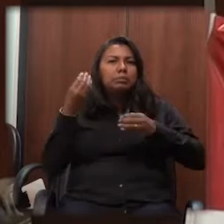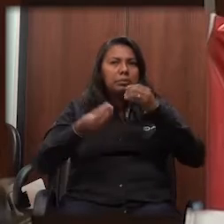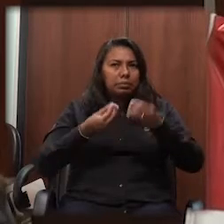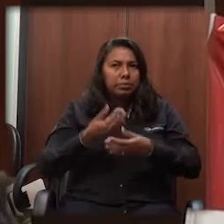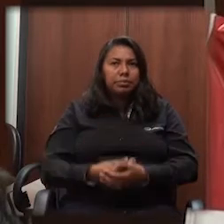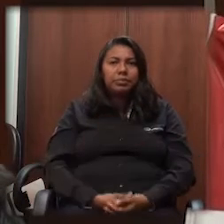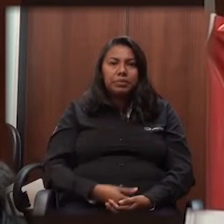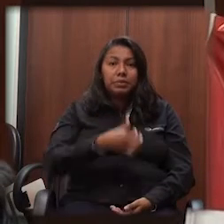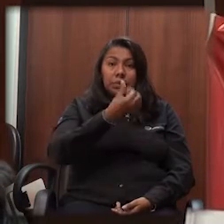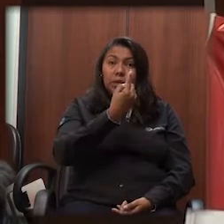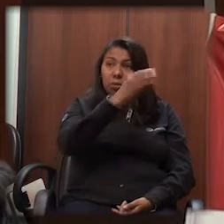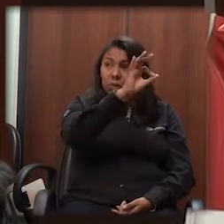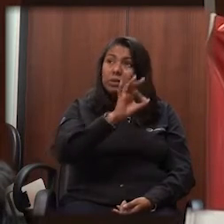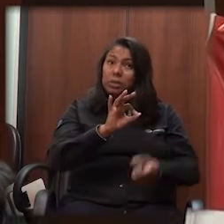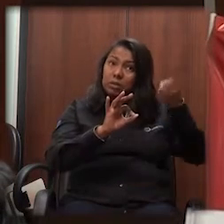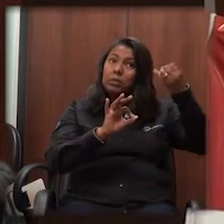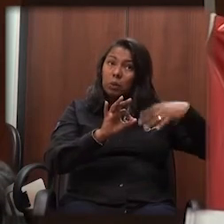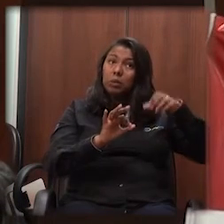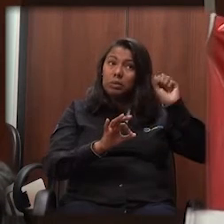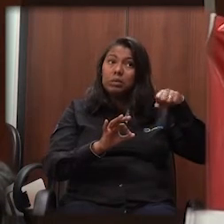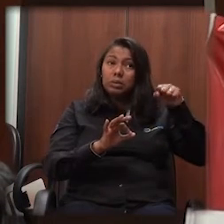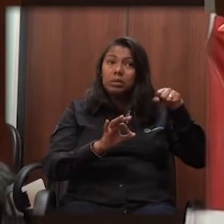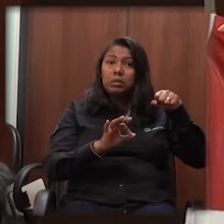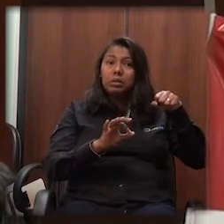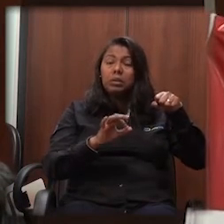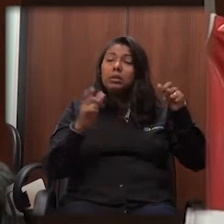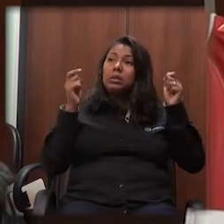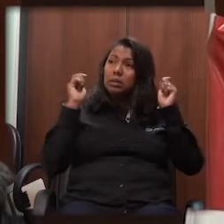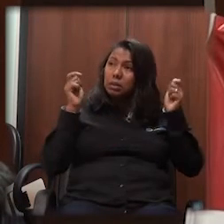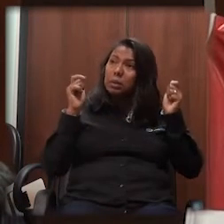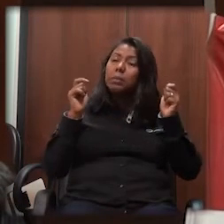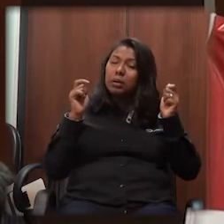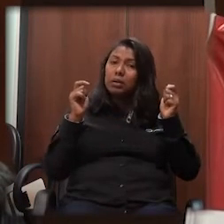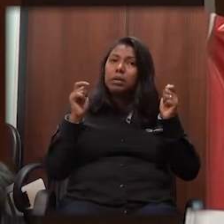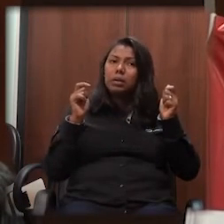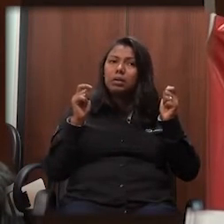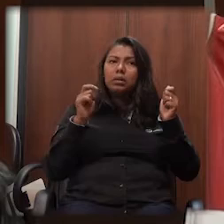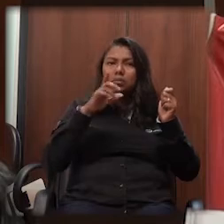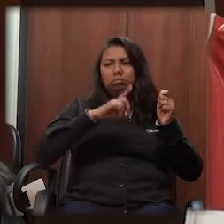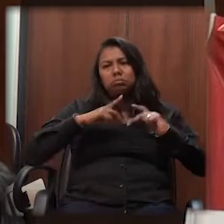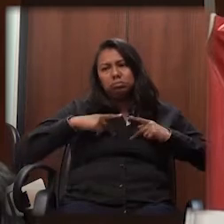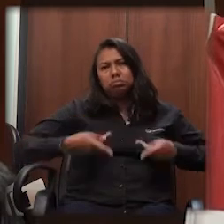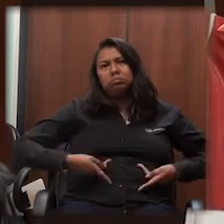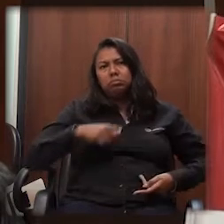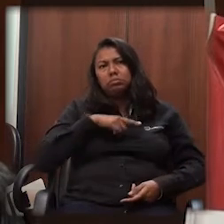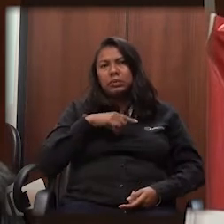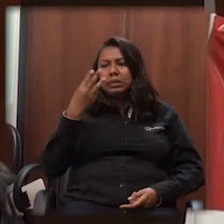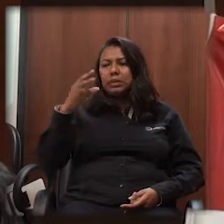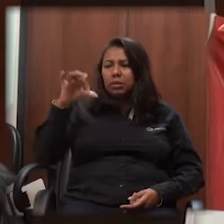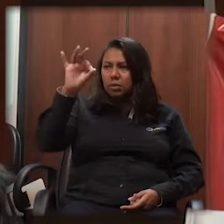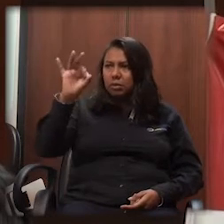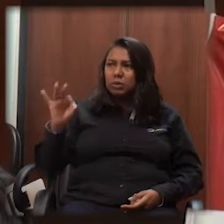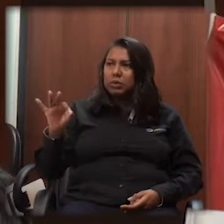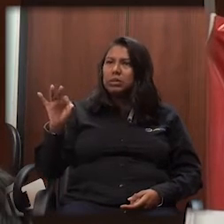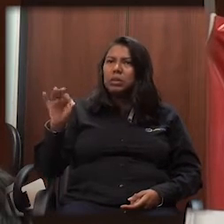Então, 61% indicam que sim, que tiveram alguma campanha nessa perspectiva, e